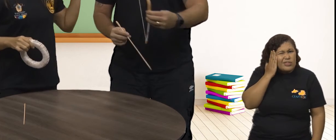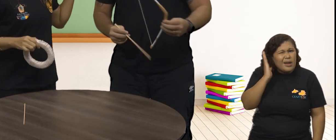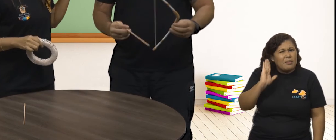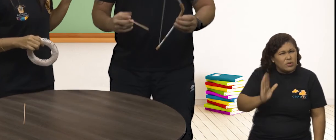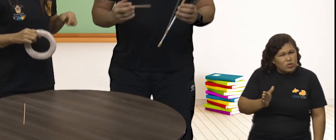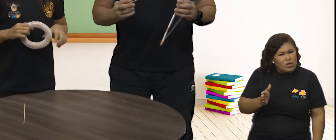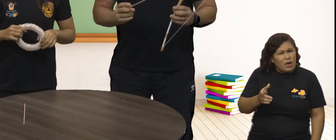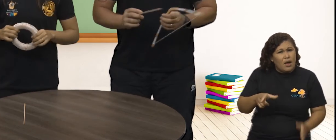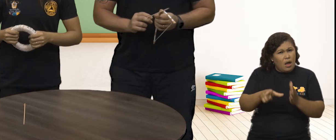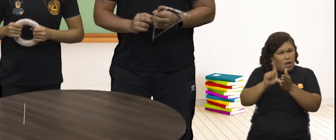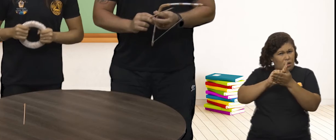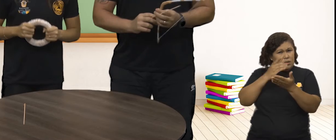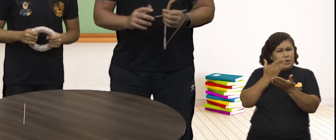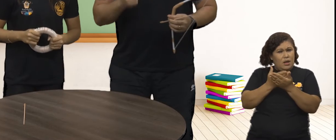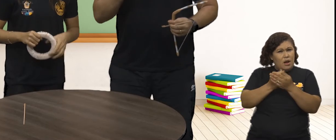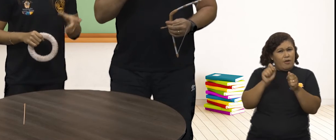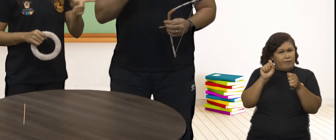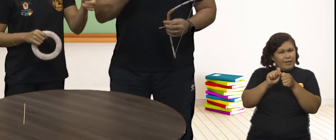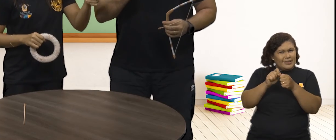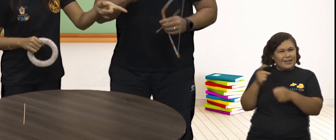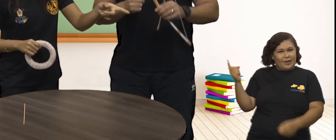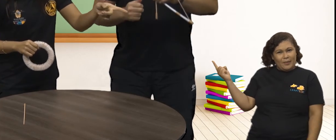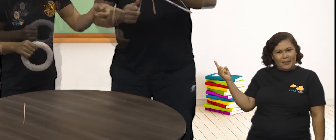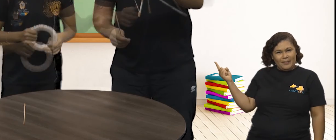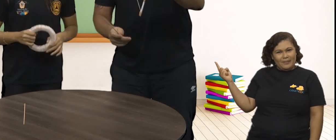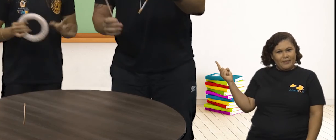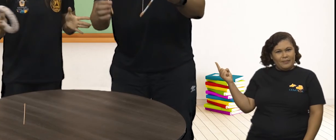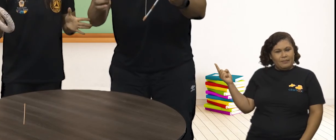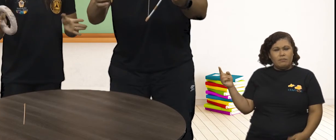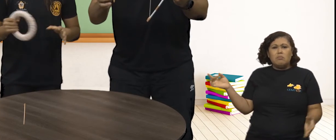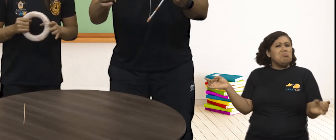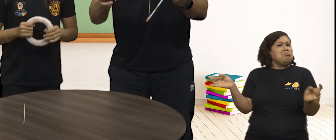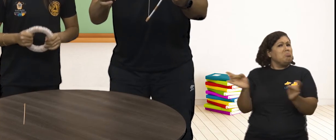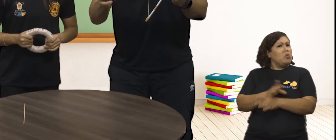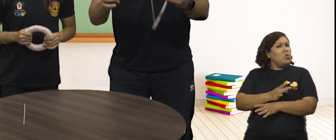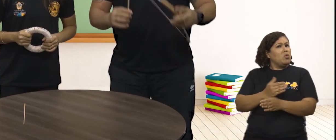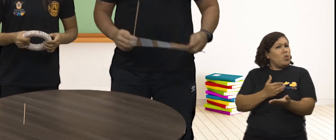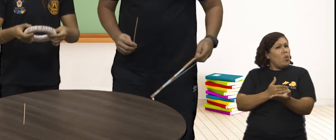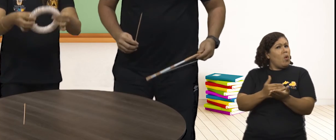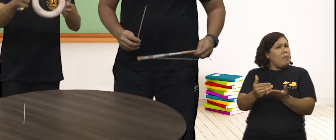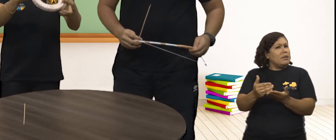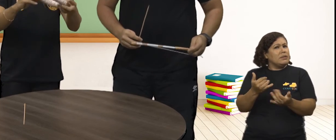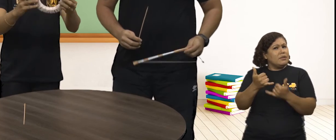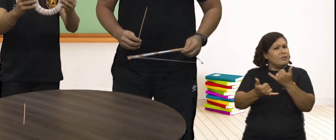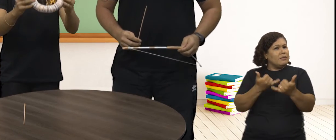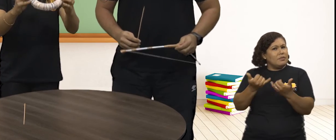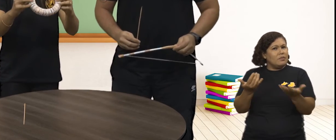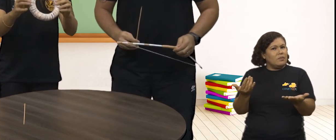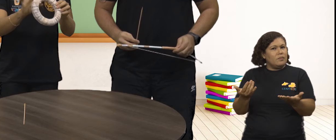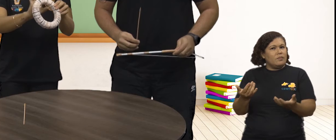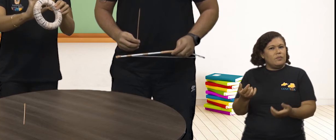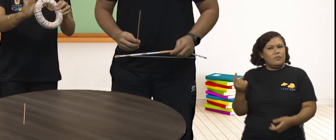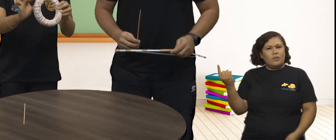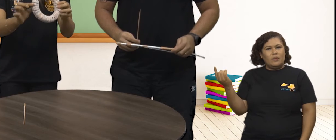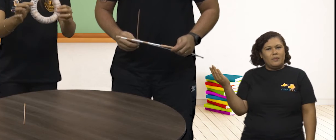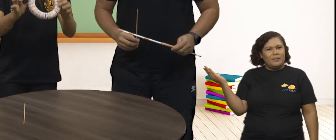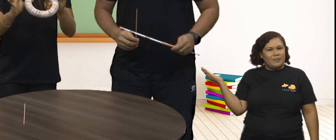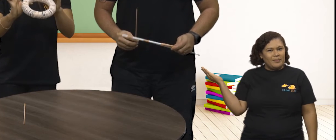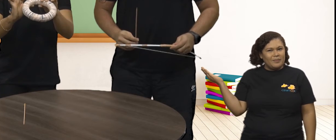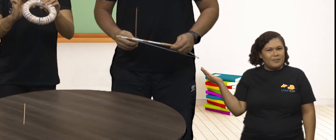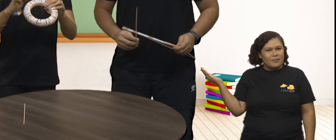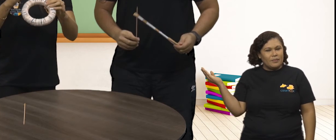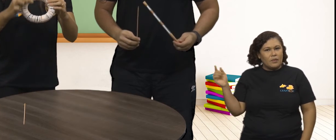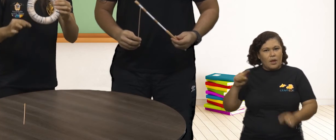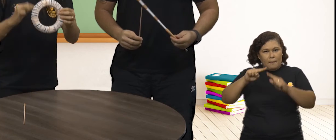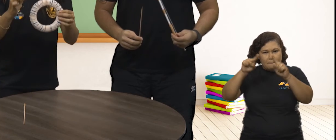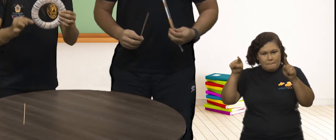fizeram junto com o professor Alexandre Romano. Esse aqui, ó. E pronto, vamos jogar o jogo. Essa roda aqui, de